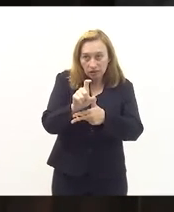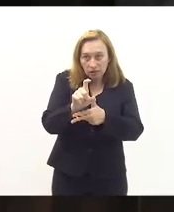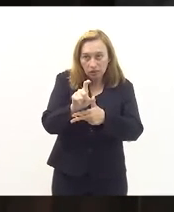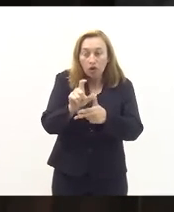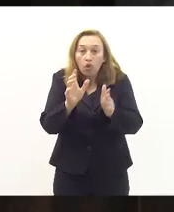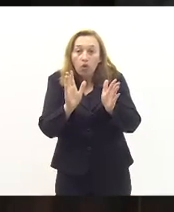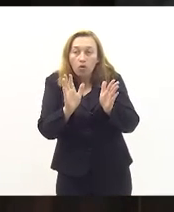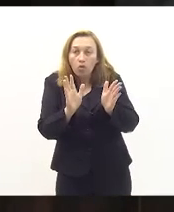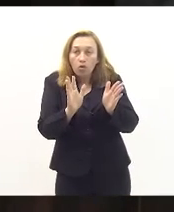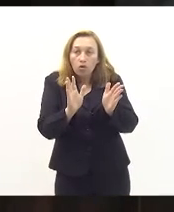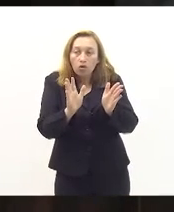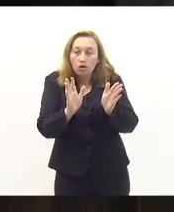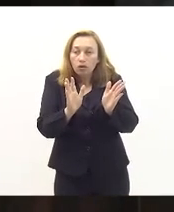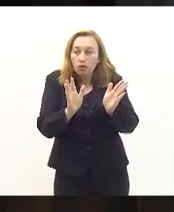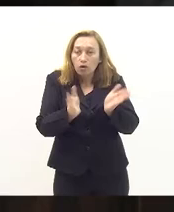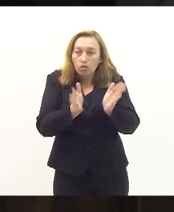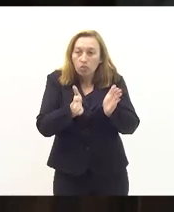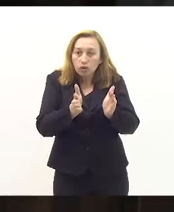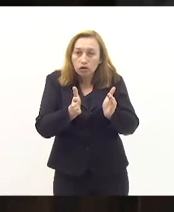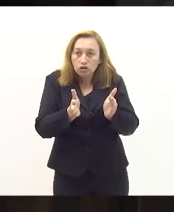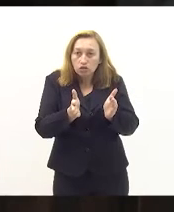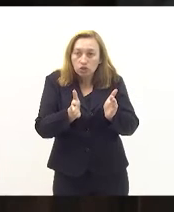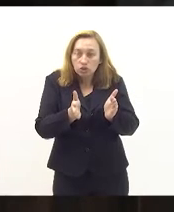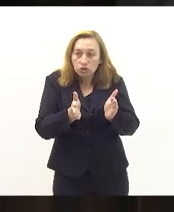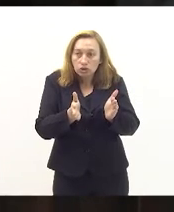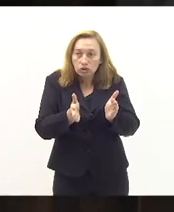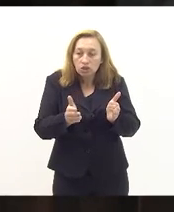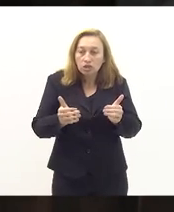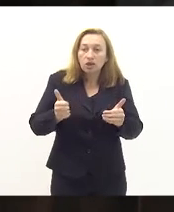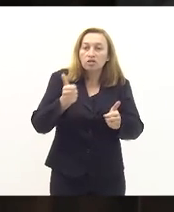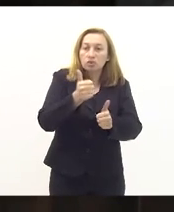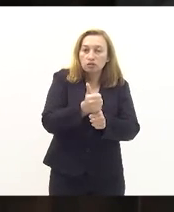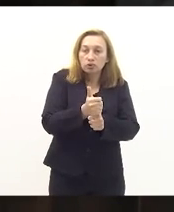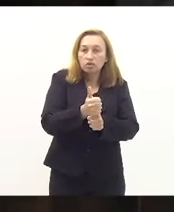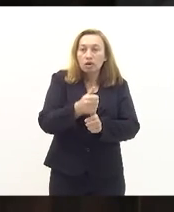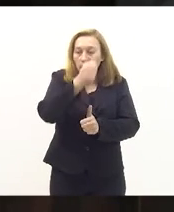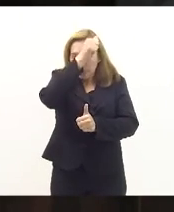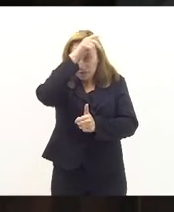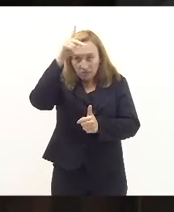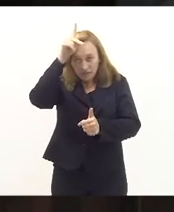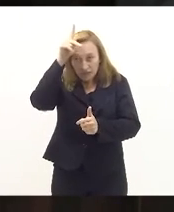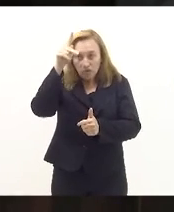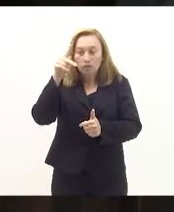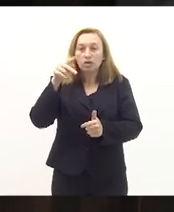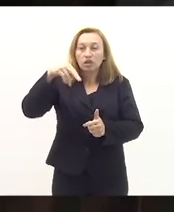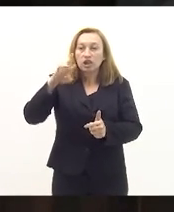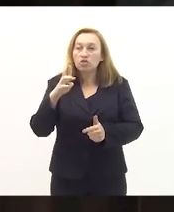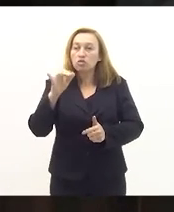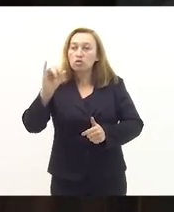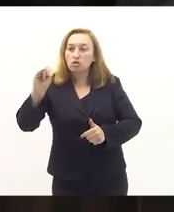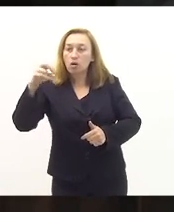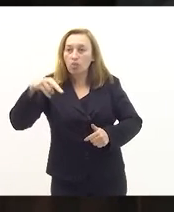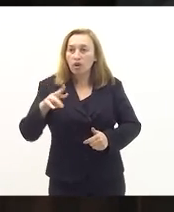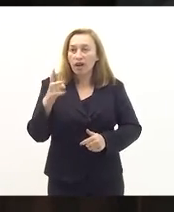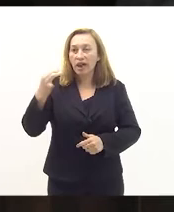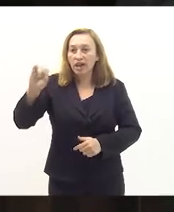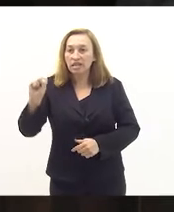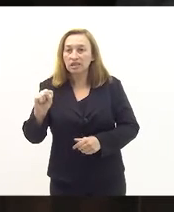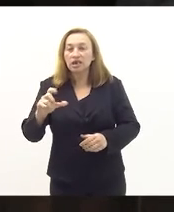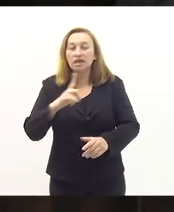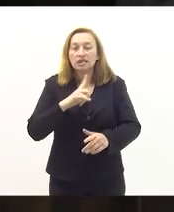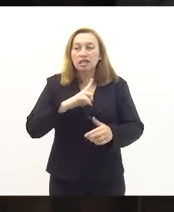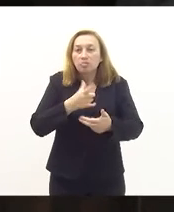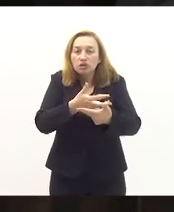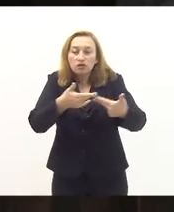e hoje assumiu do prefeito Wilson Reis então foi Deus que permitiu se nós temos grandes